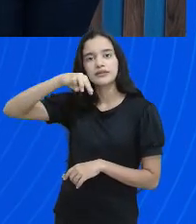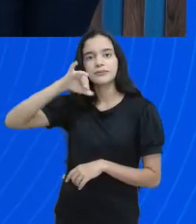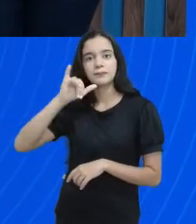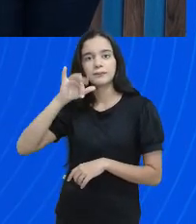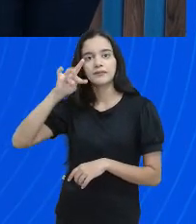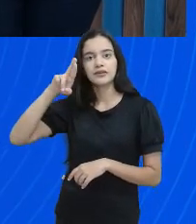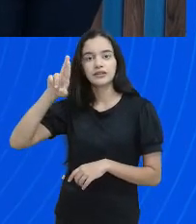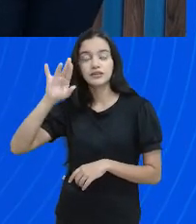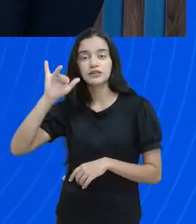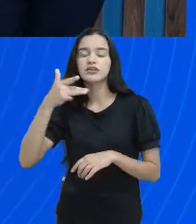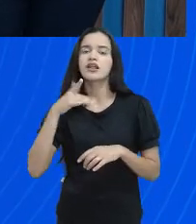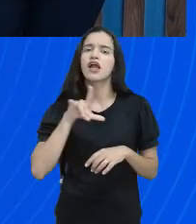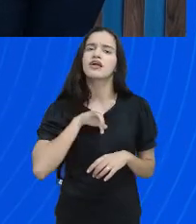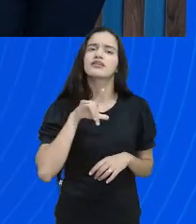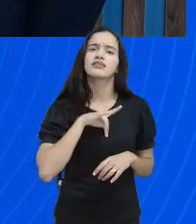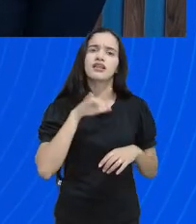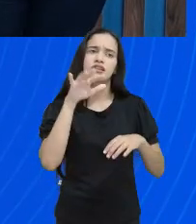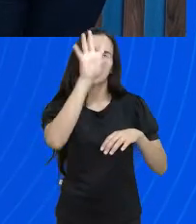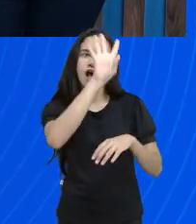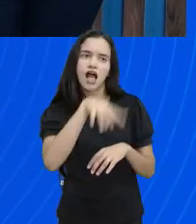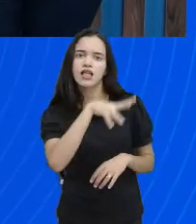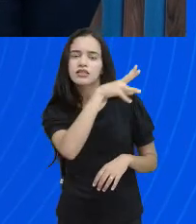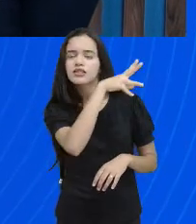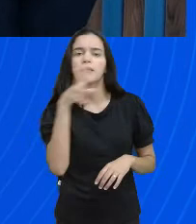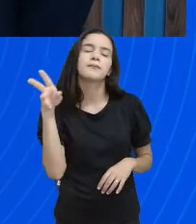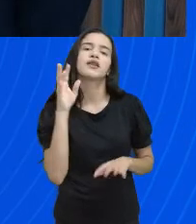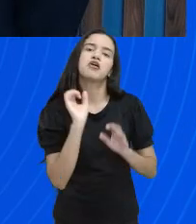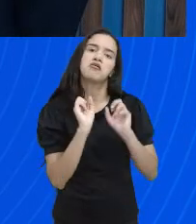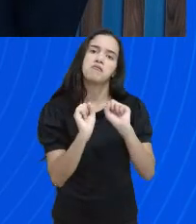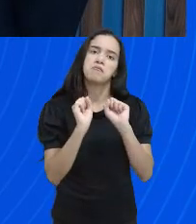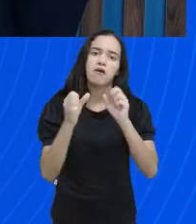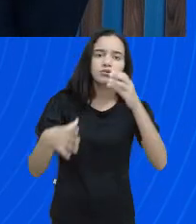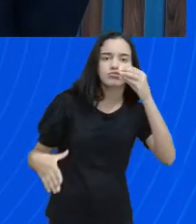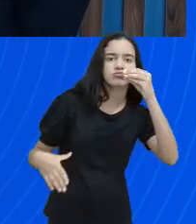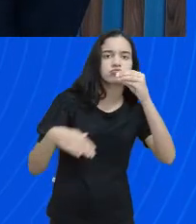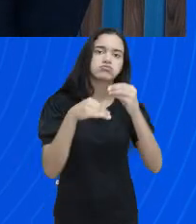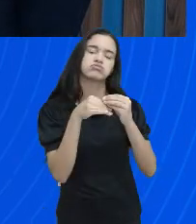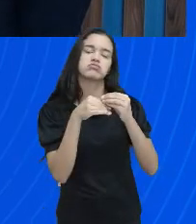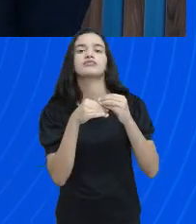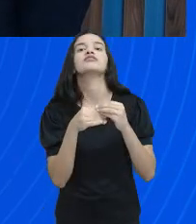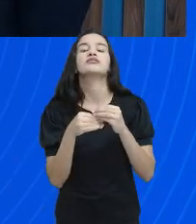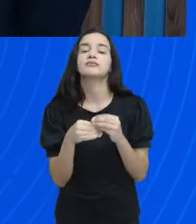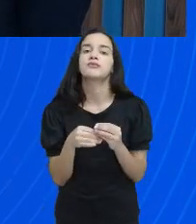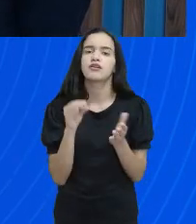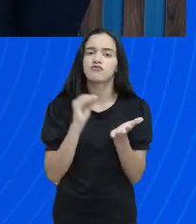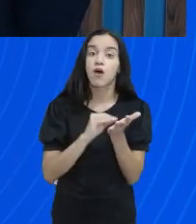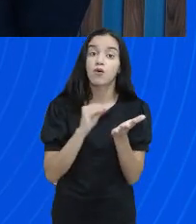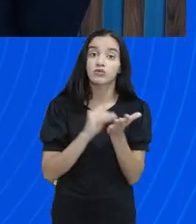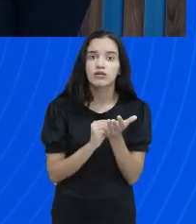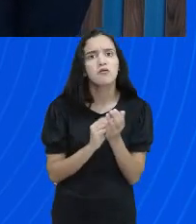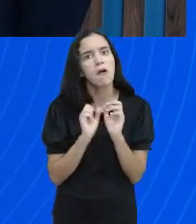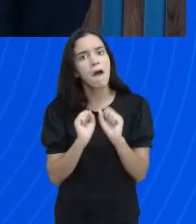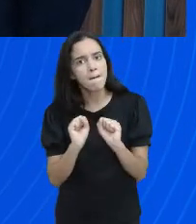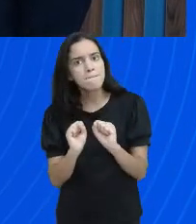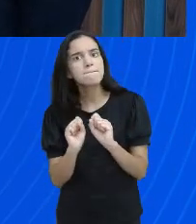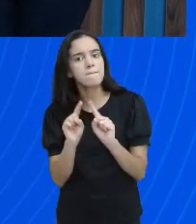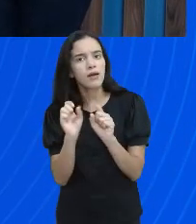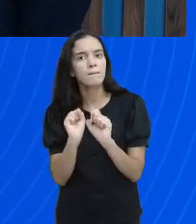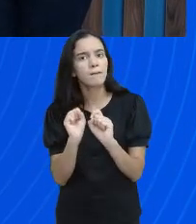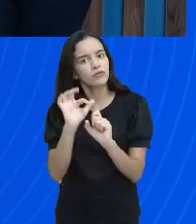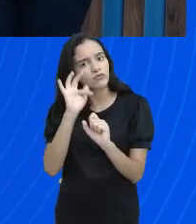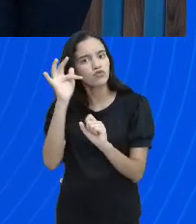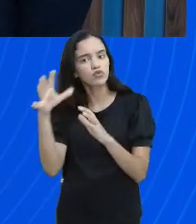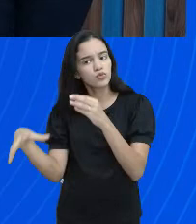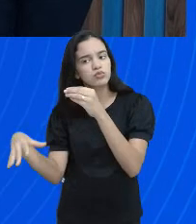vazios na tabela, tá certo? Para quê? Porque podem ser preenchidos eventualmente, né? Podem ser encontrados novos elementos